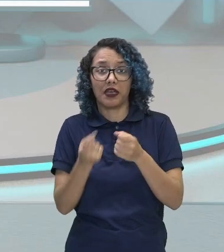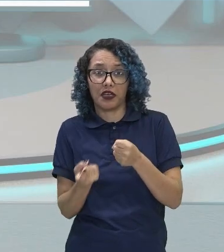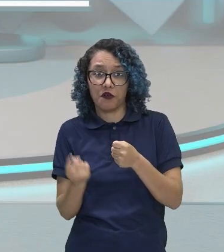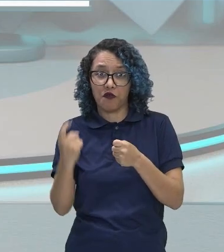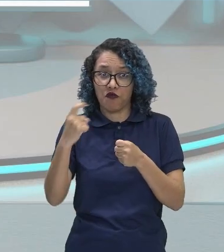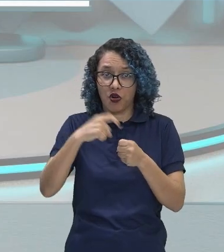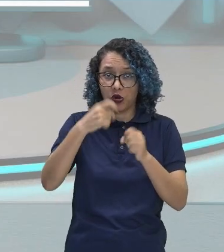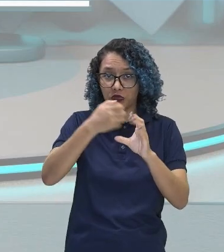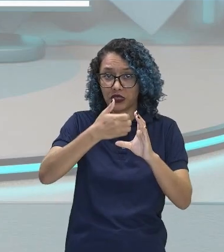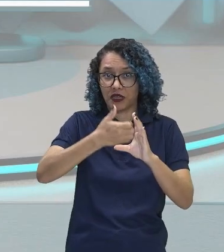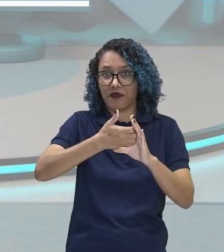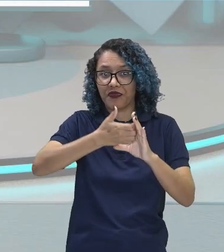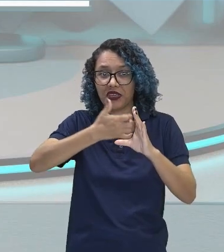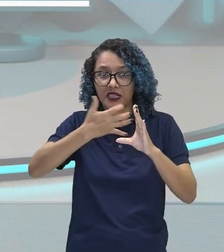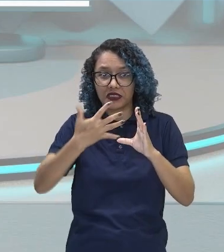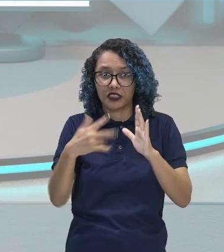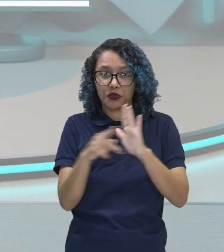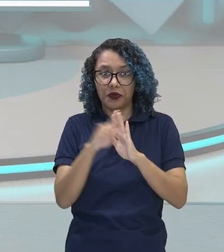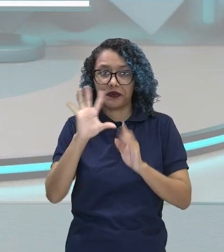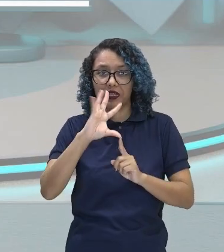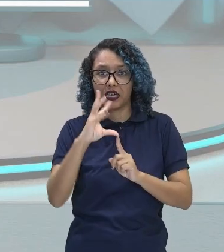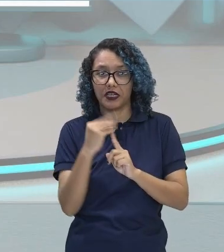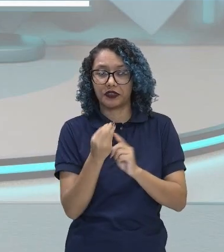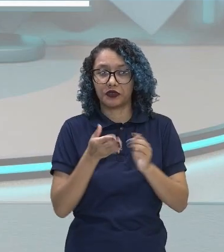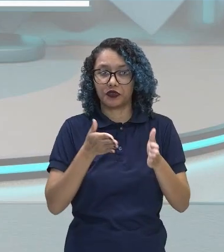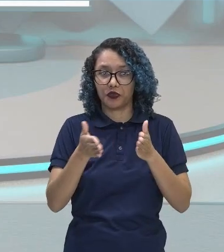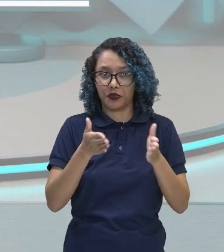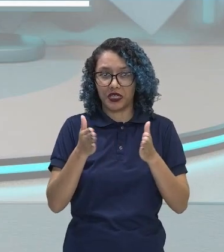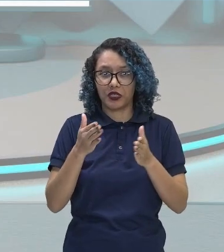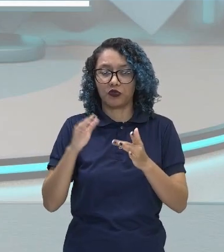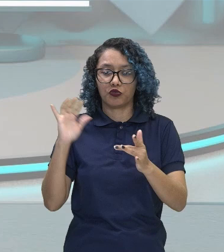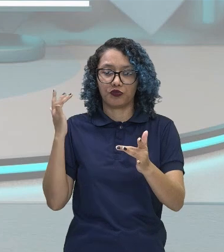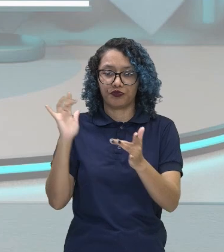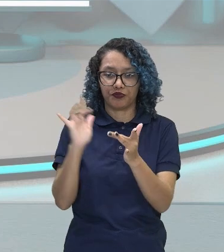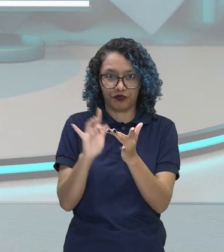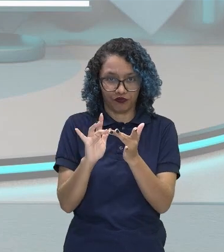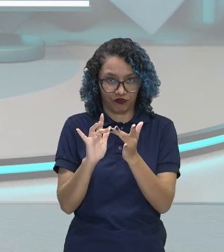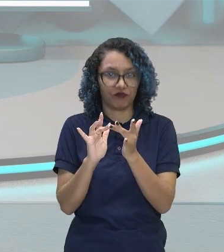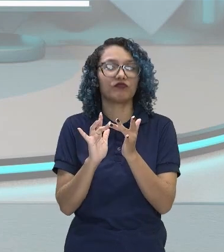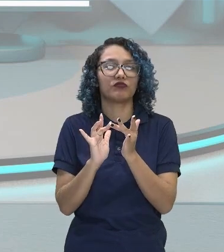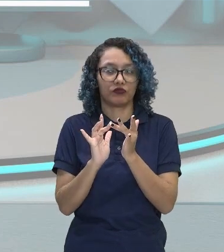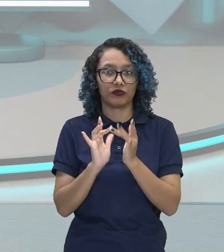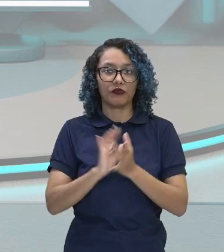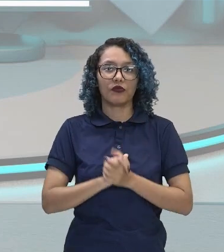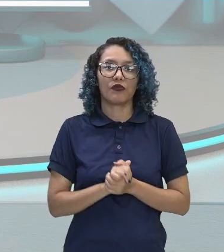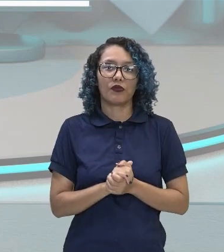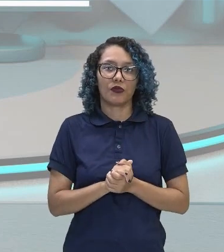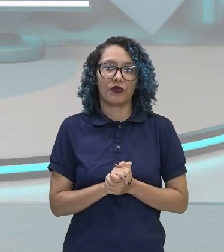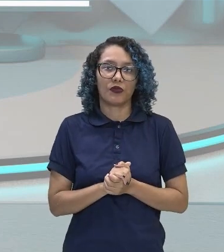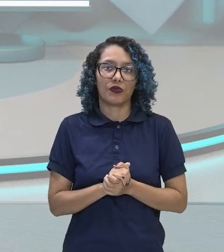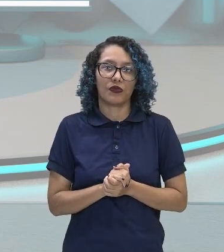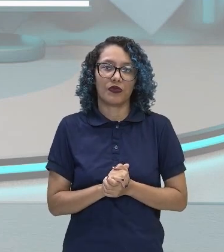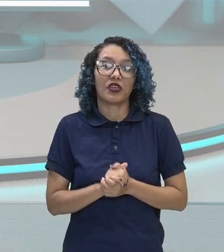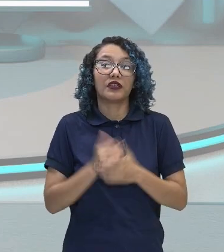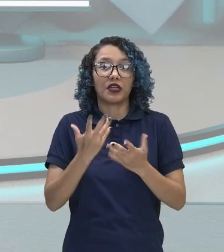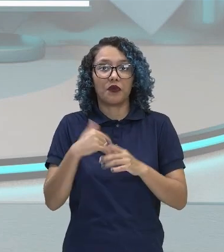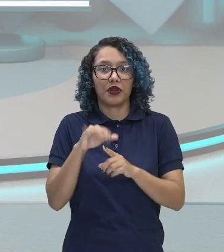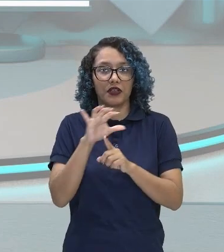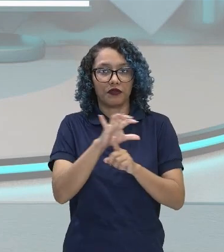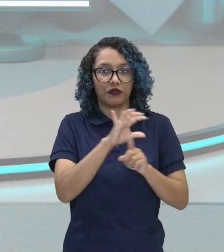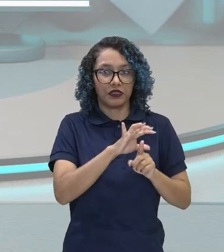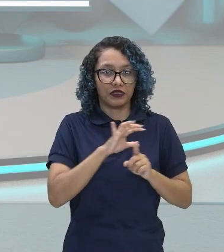as características da arte do período clássico, tá? Então, influenciado pelos modelos